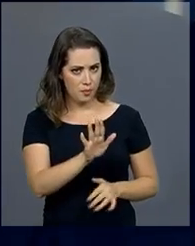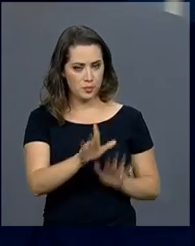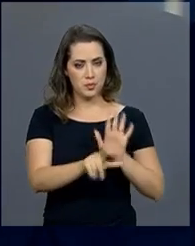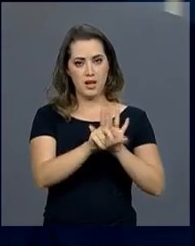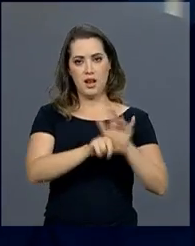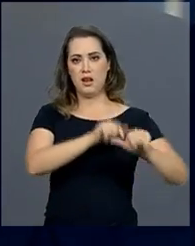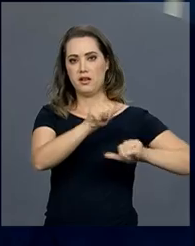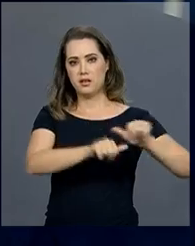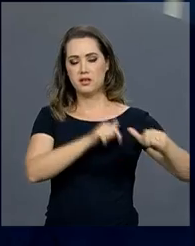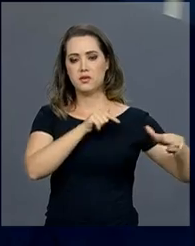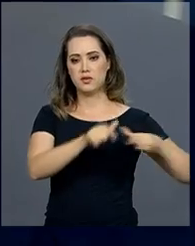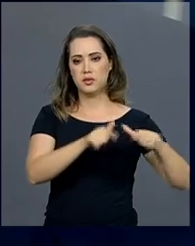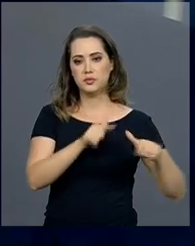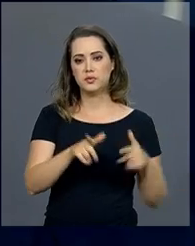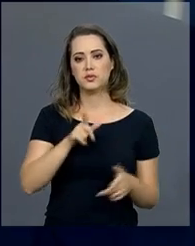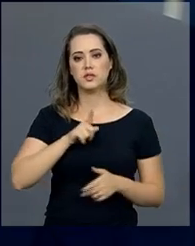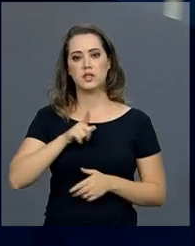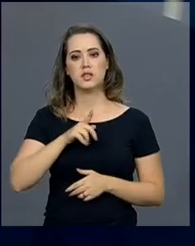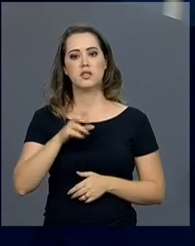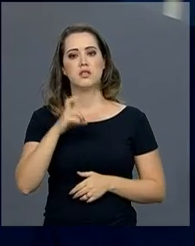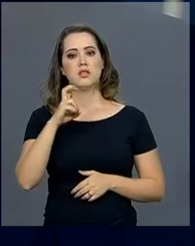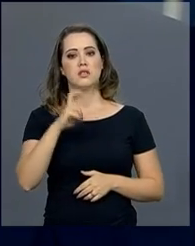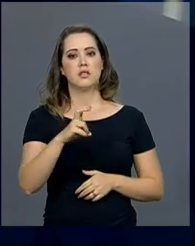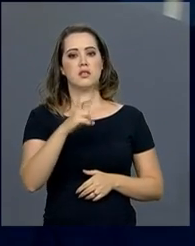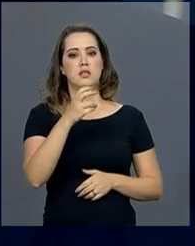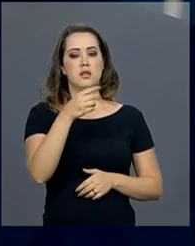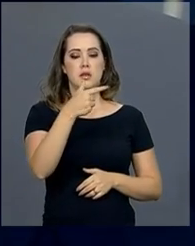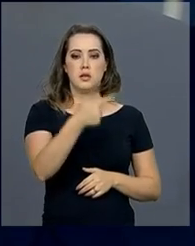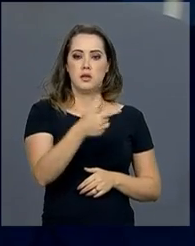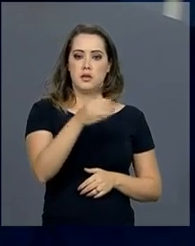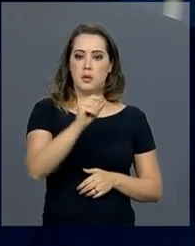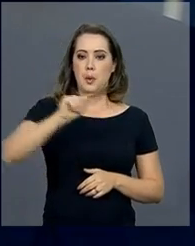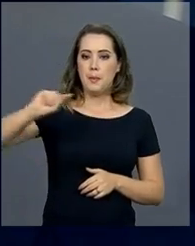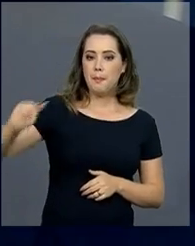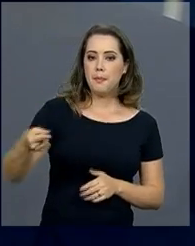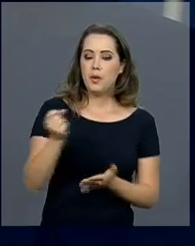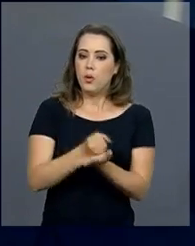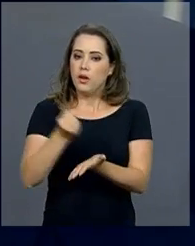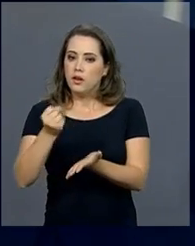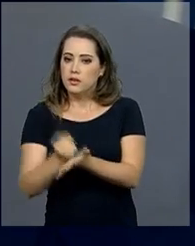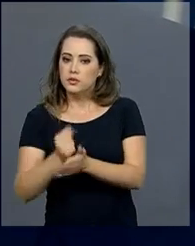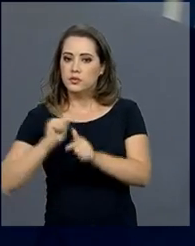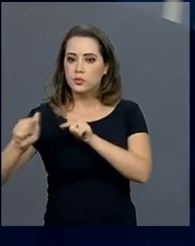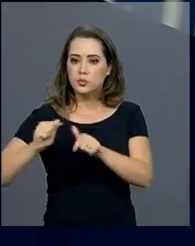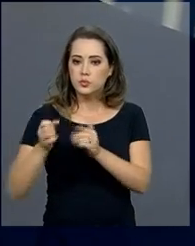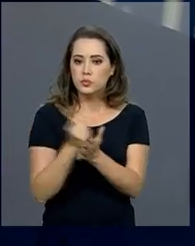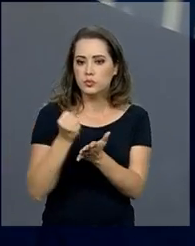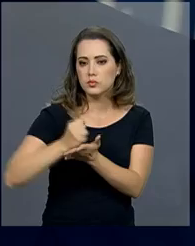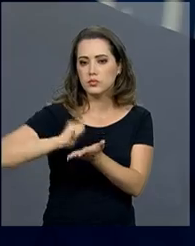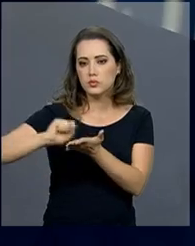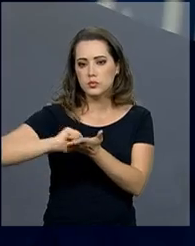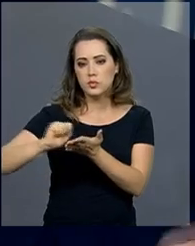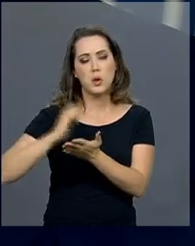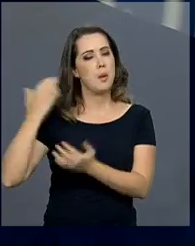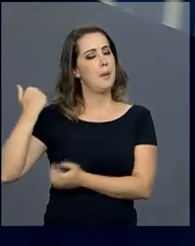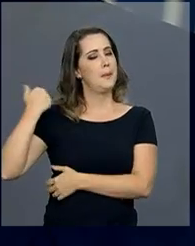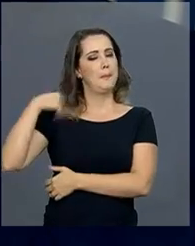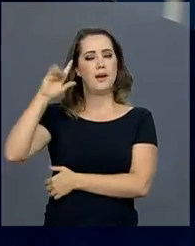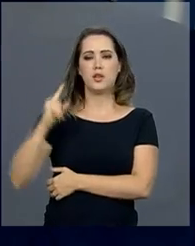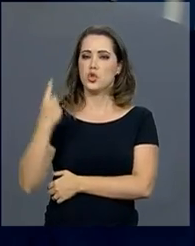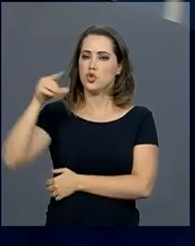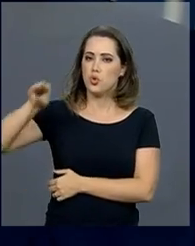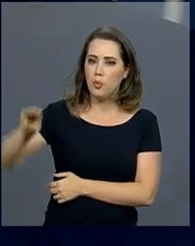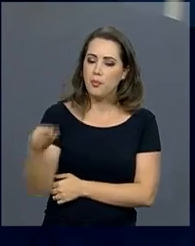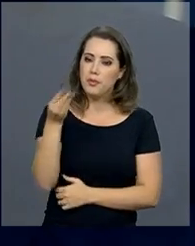você sabe que nós tivemos cerca de 570 mil carteiras assinadas de fora parte mais de um milhão e meio de